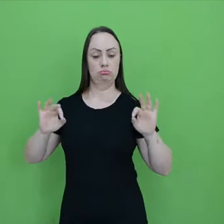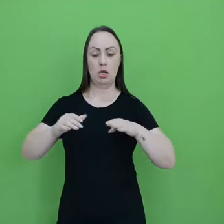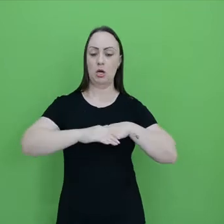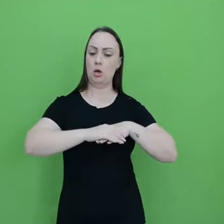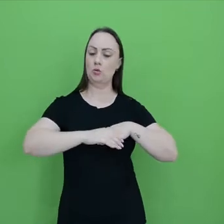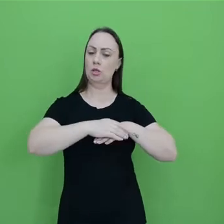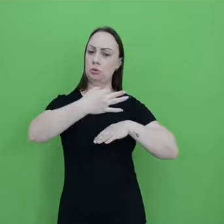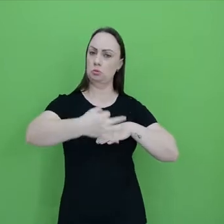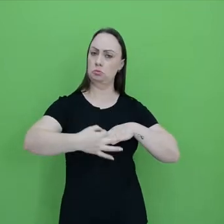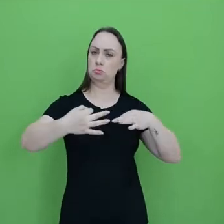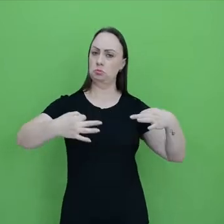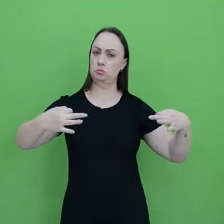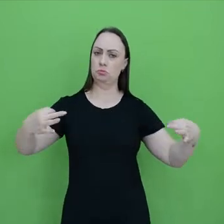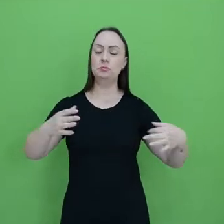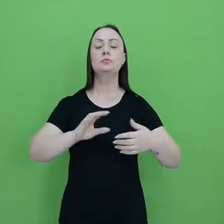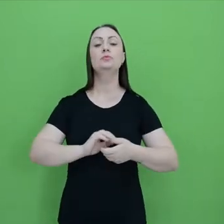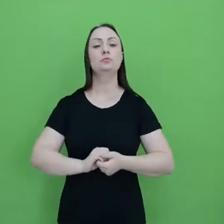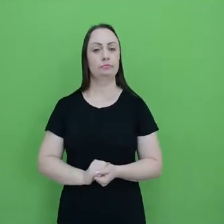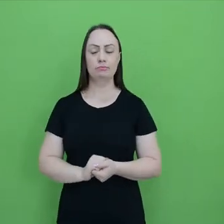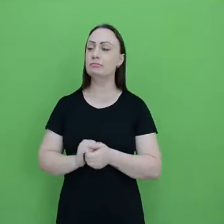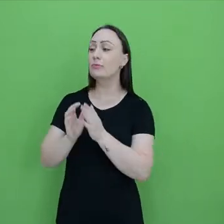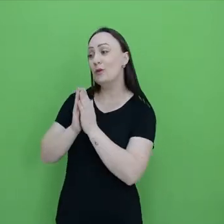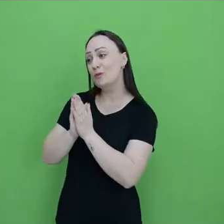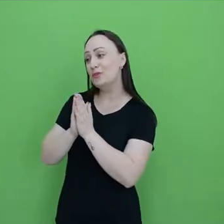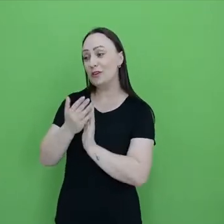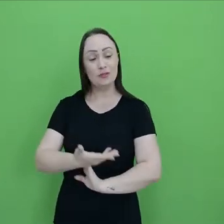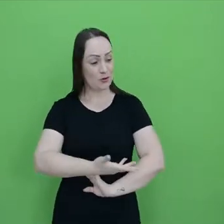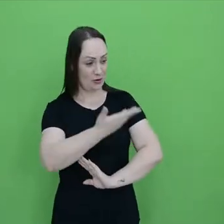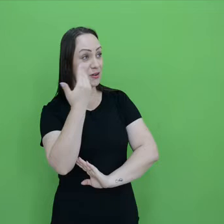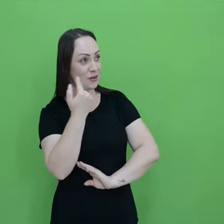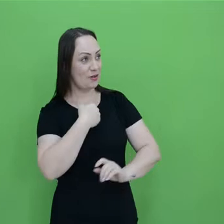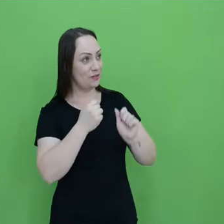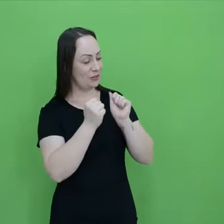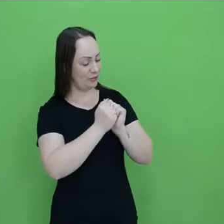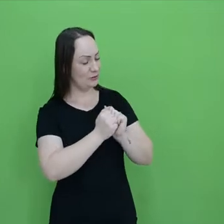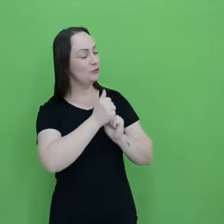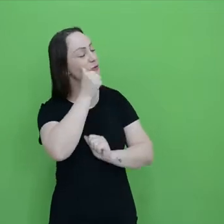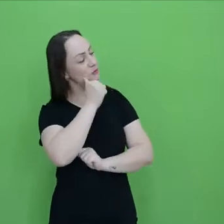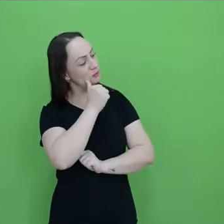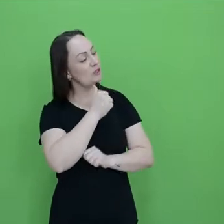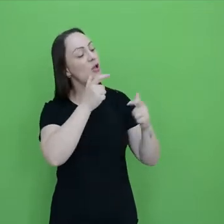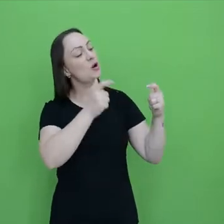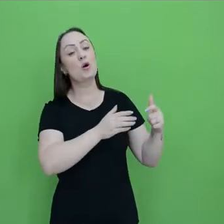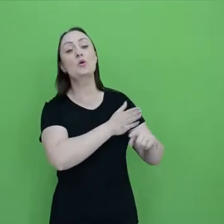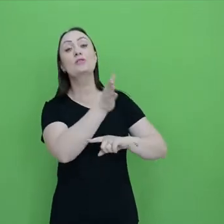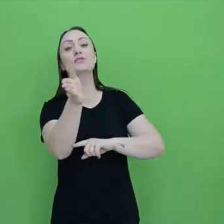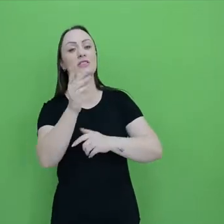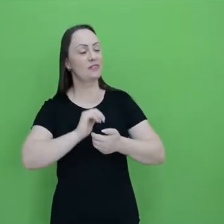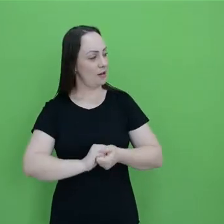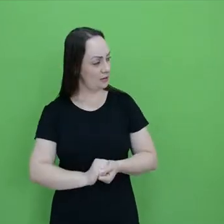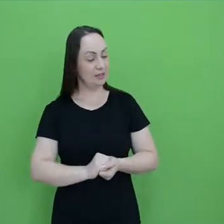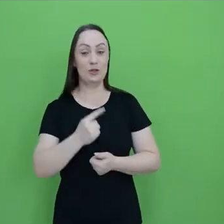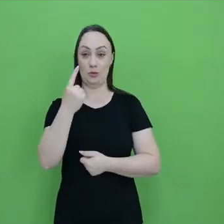bem calçados. Por favor, aproxime-se, senhora. Para onde estava indo?